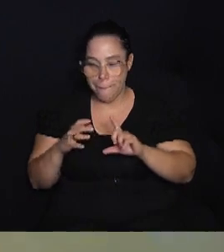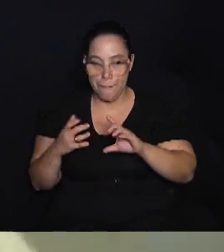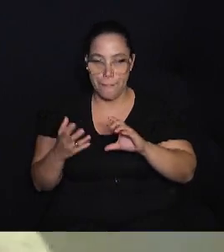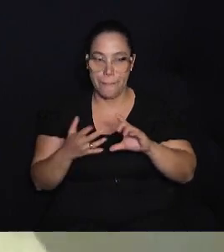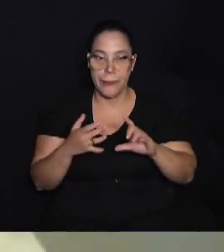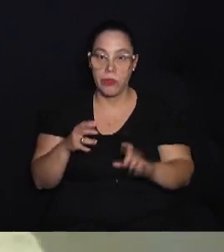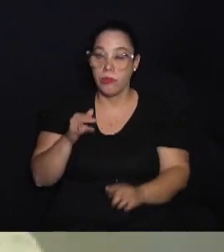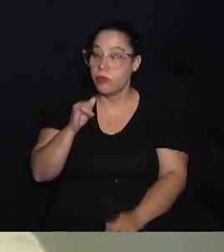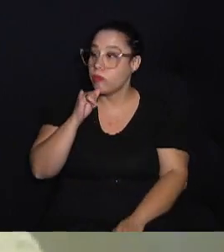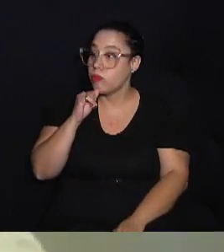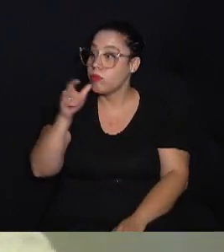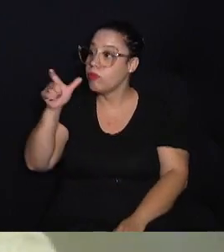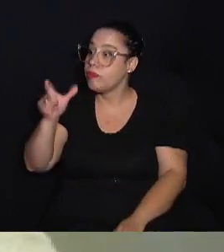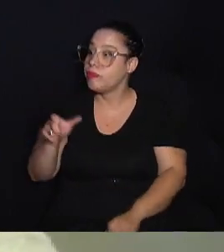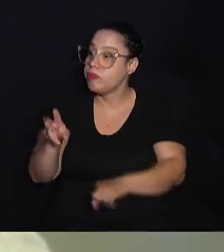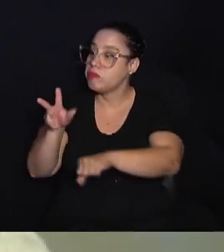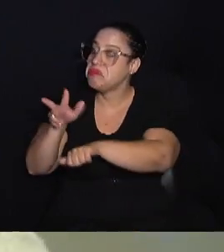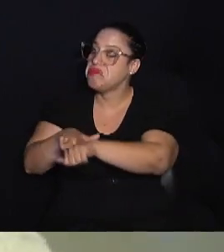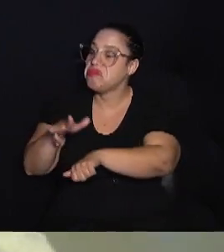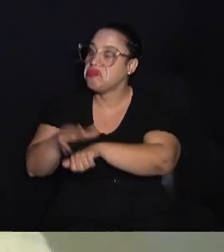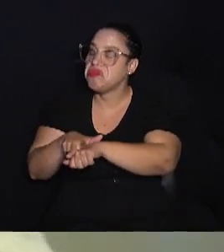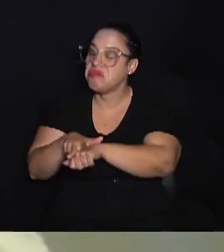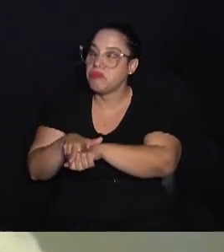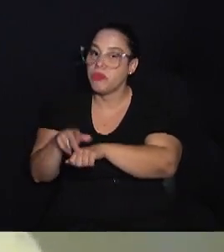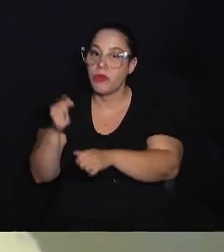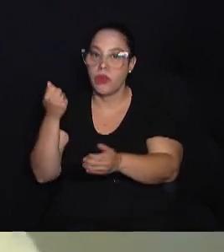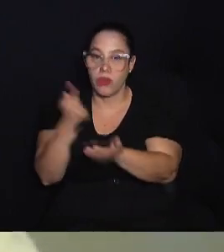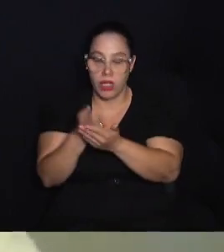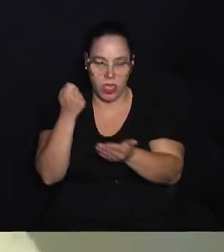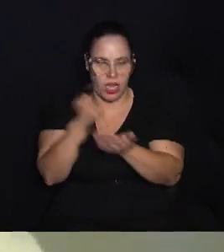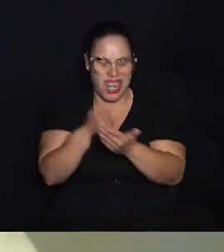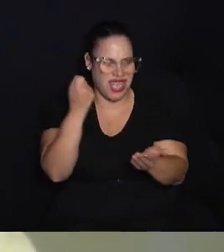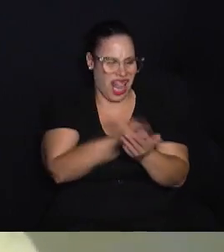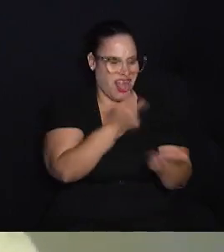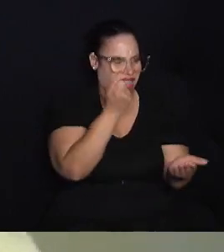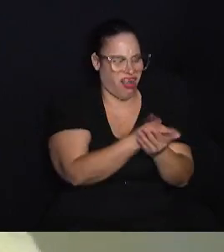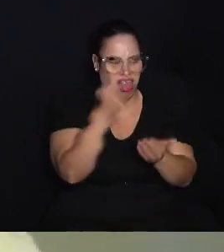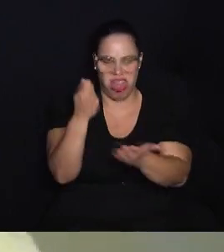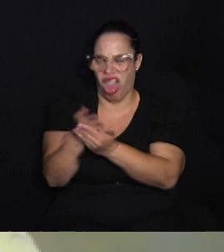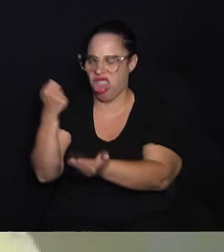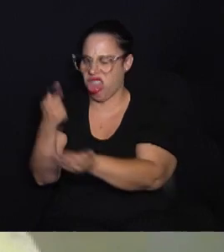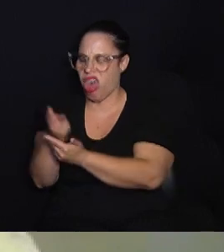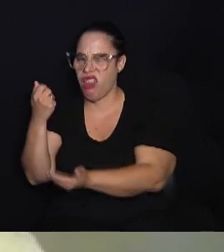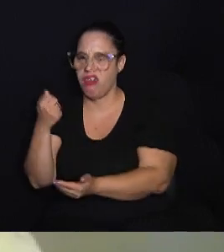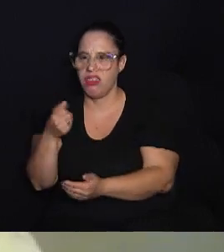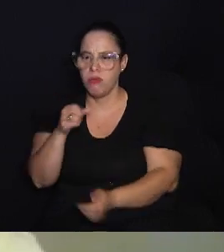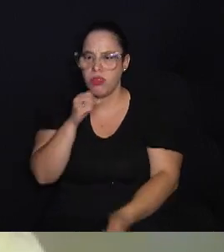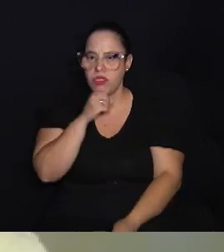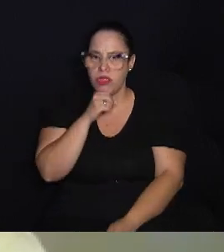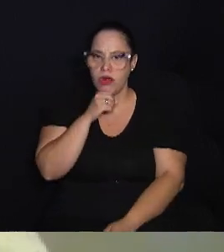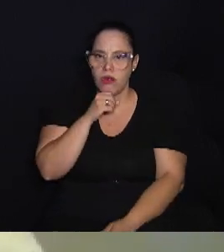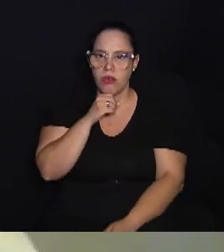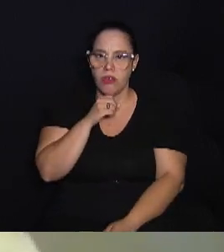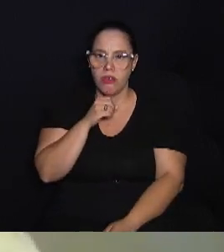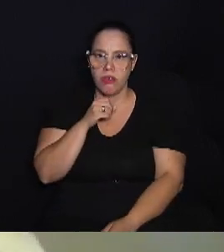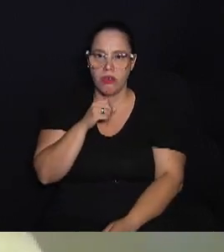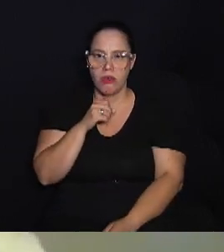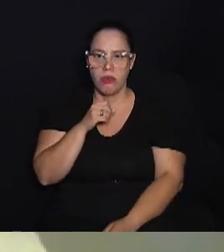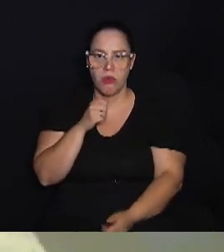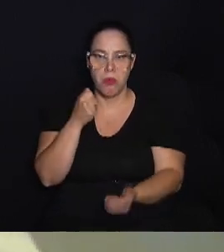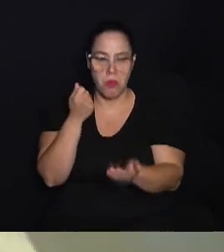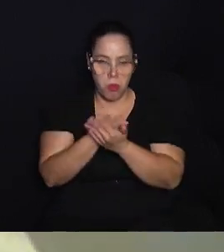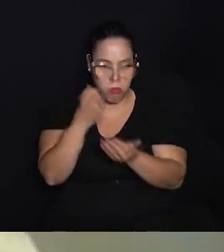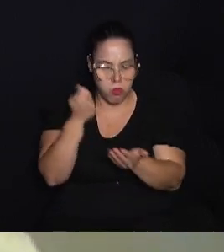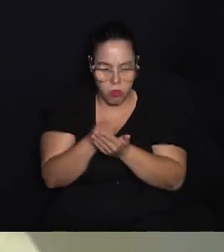exemplo. O paciente, ele é um paciente que gasta muito dinheiro. Quando ele fica mais velho, ele fica mais gastador,